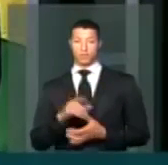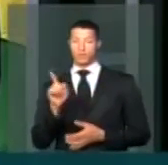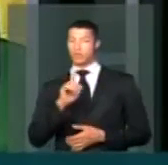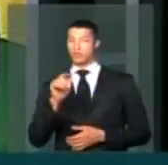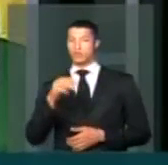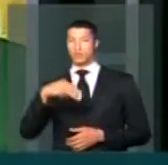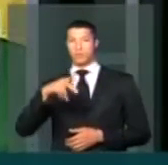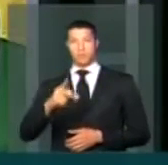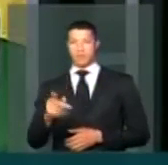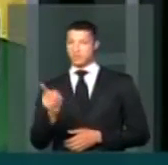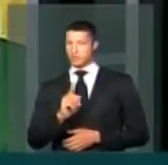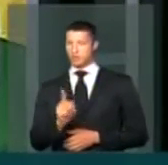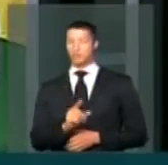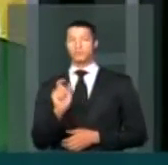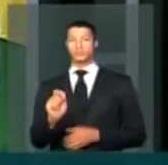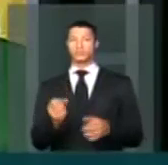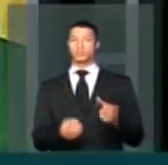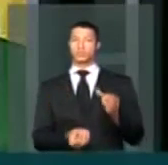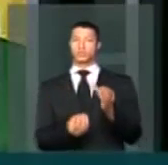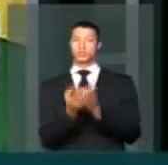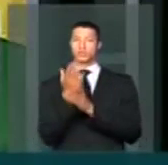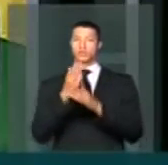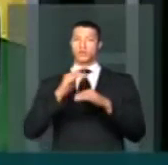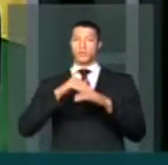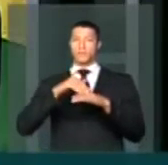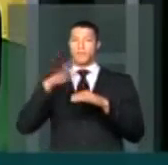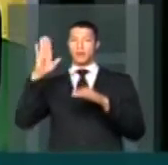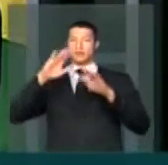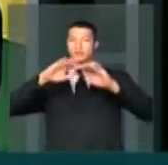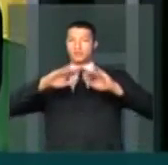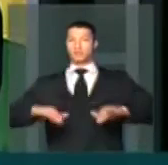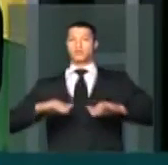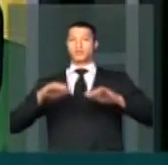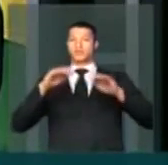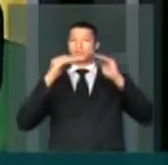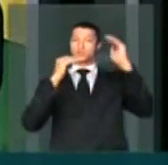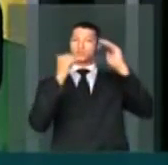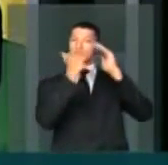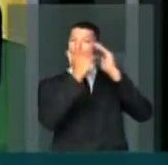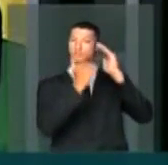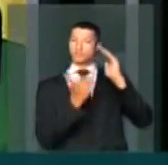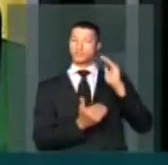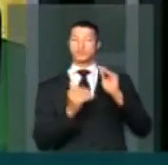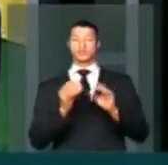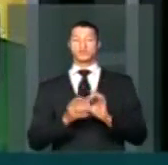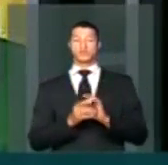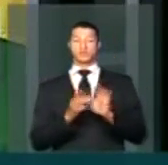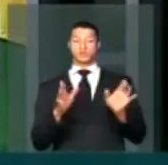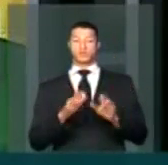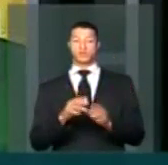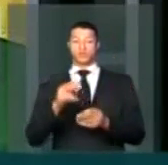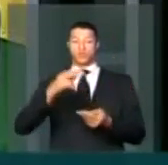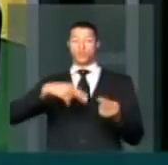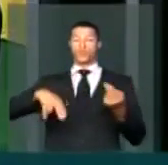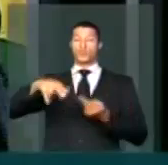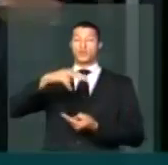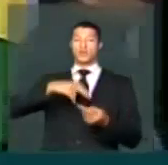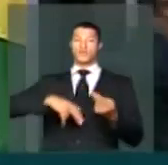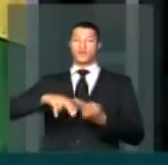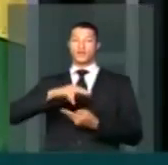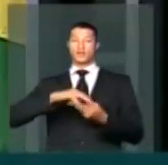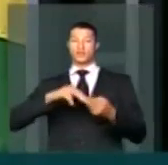medidas provisórias que criam mais distinção entre os cargos, gerando um universo